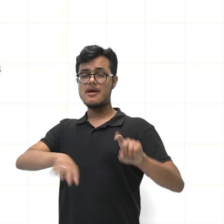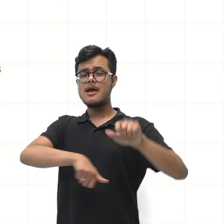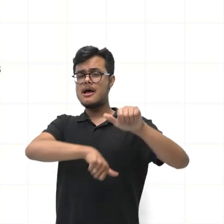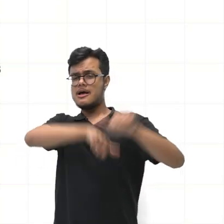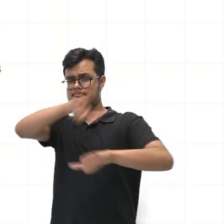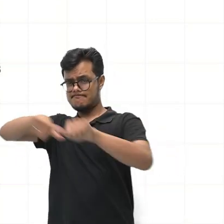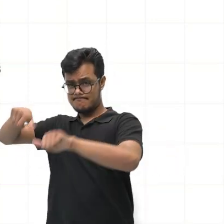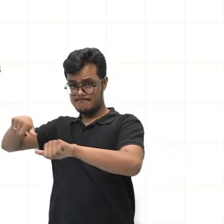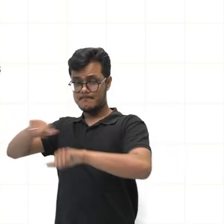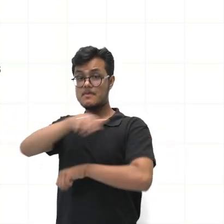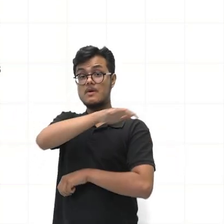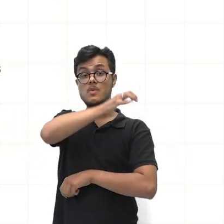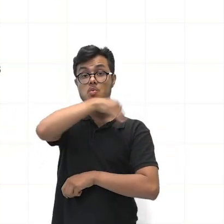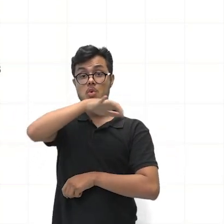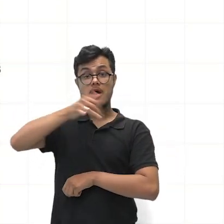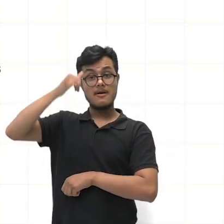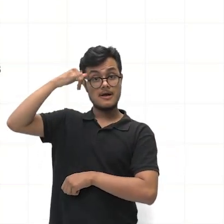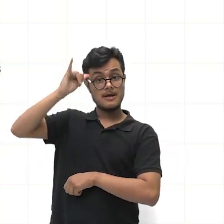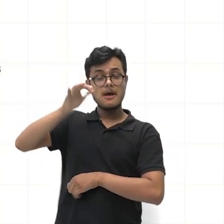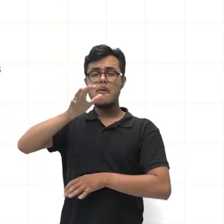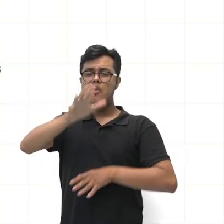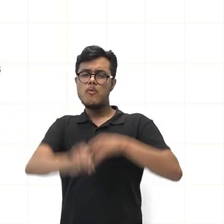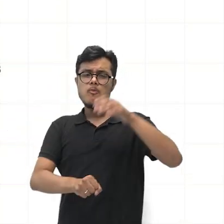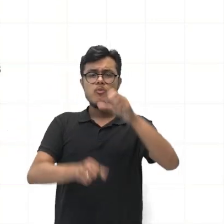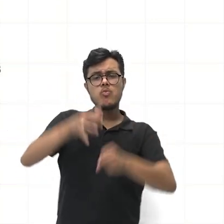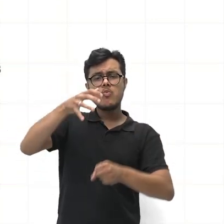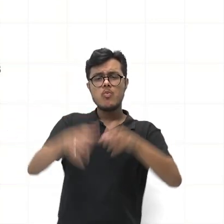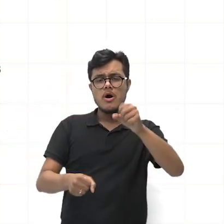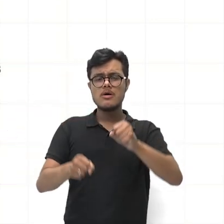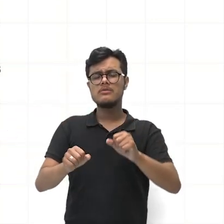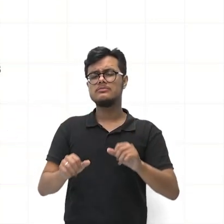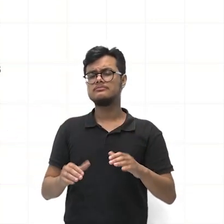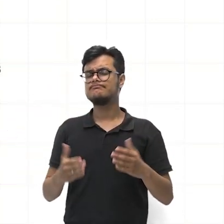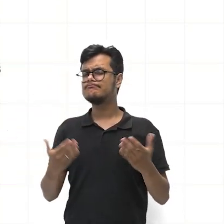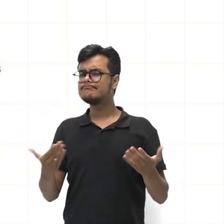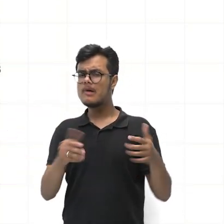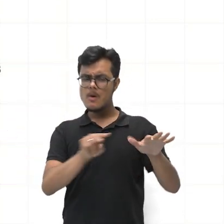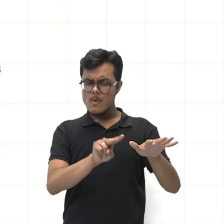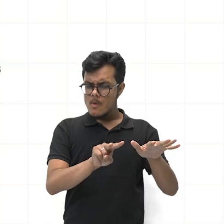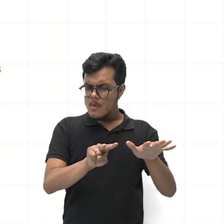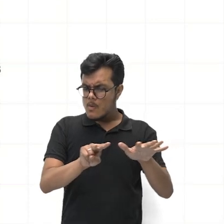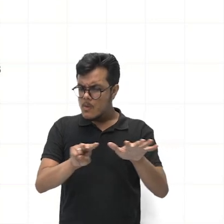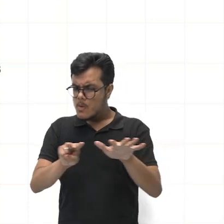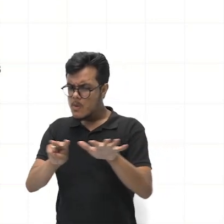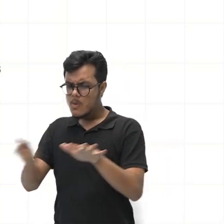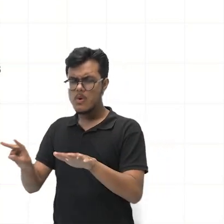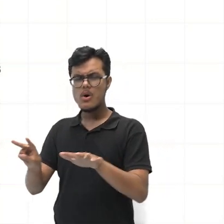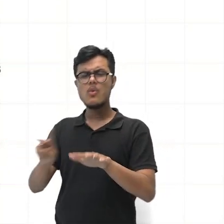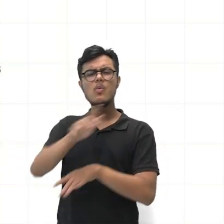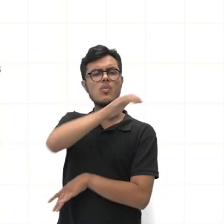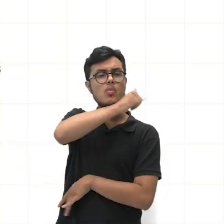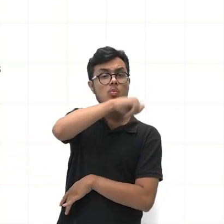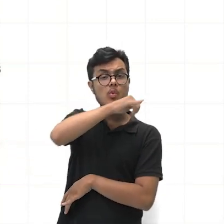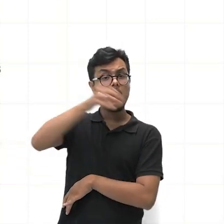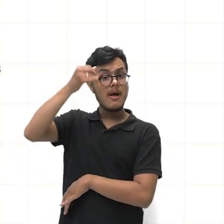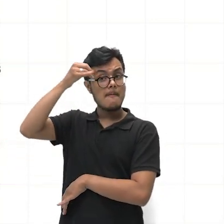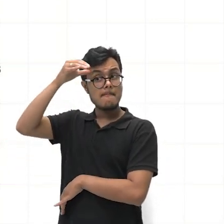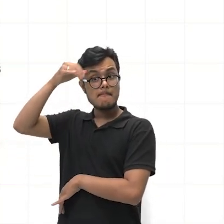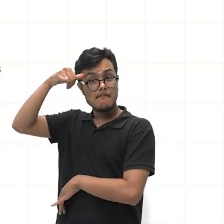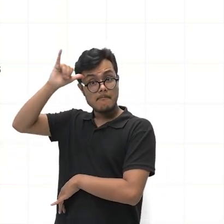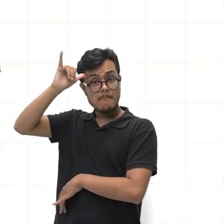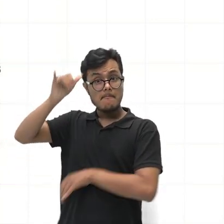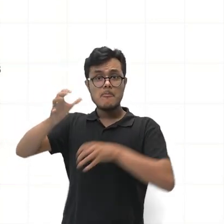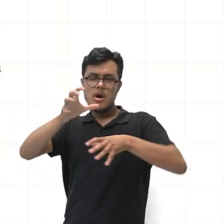estrelas aqui, das protagonistas da nossa questão. Durante essa semana, a vaca com a maior produção foi